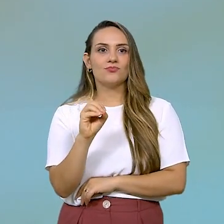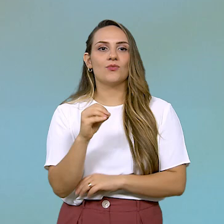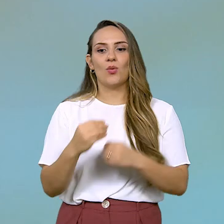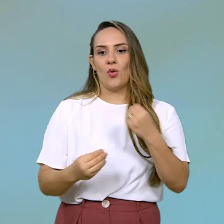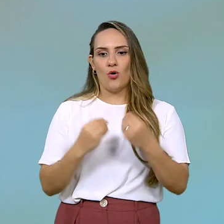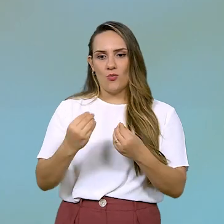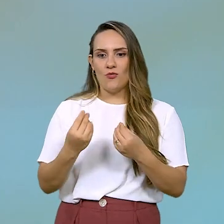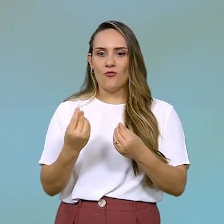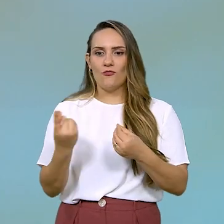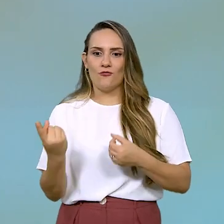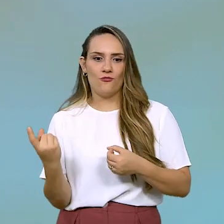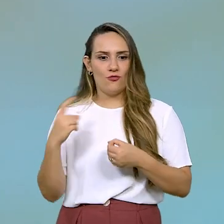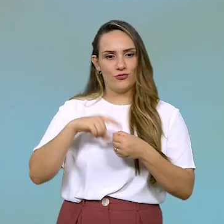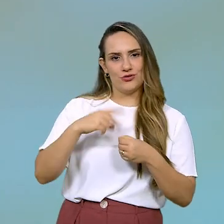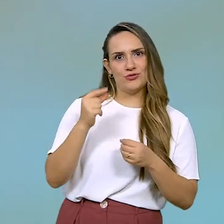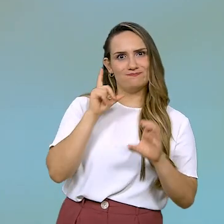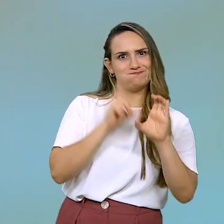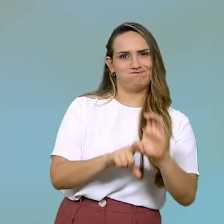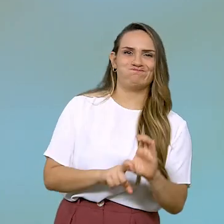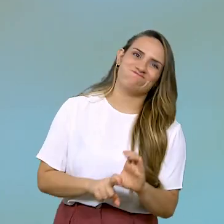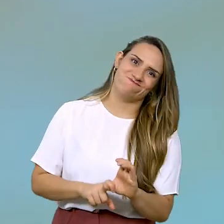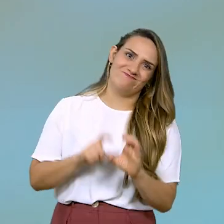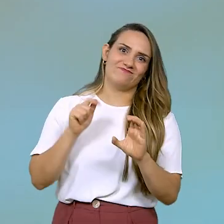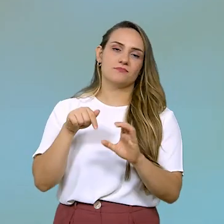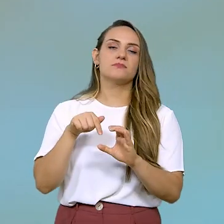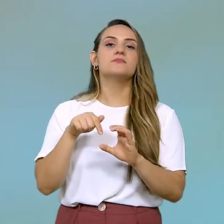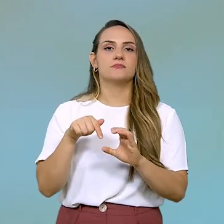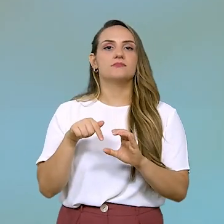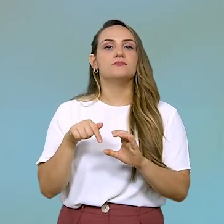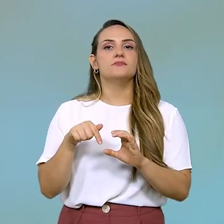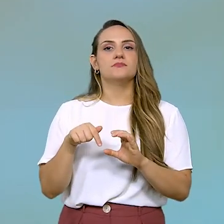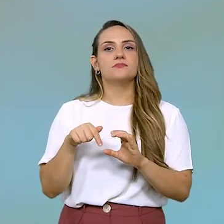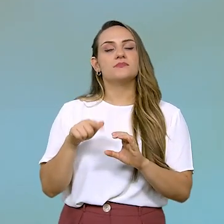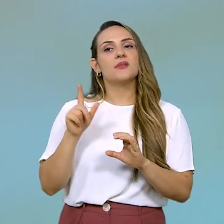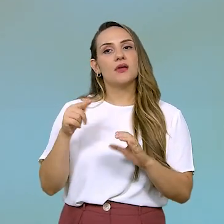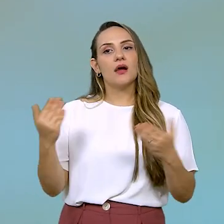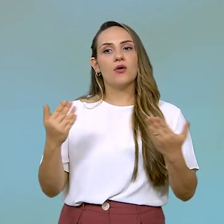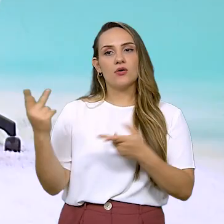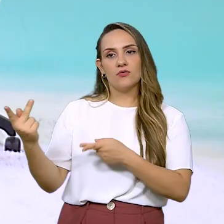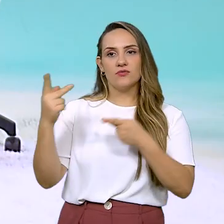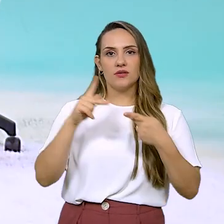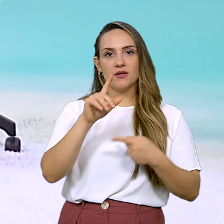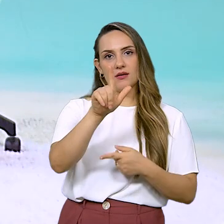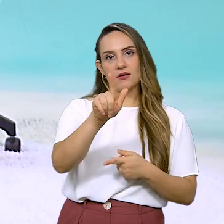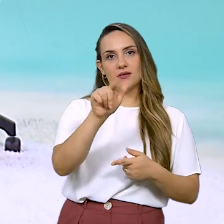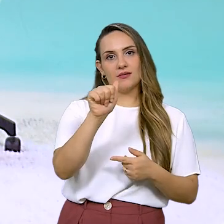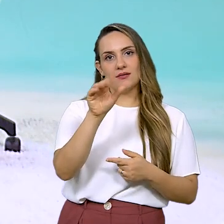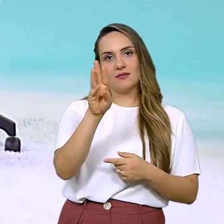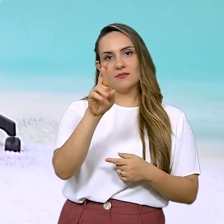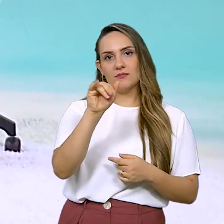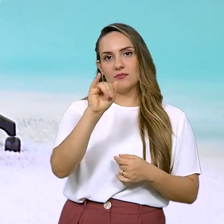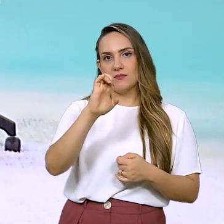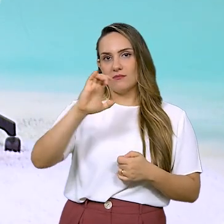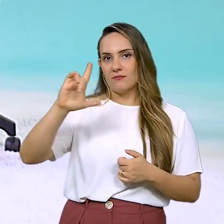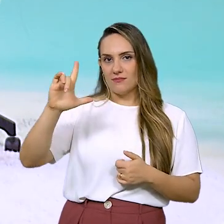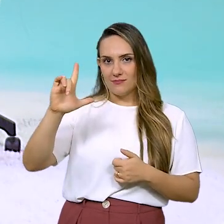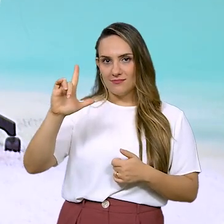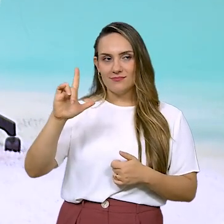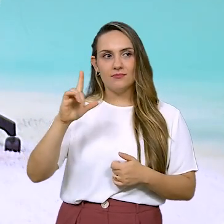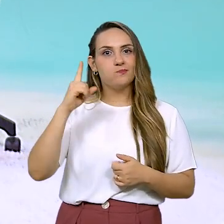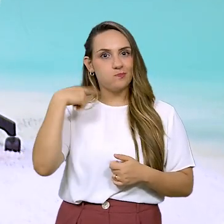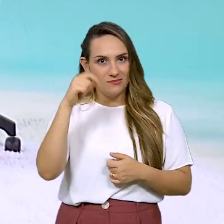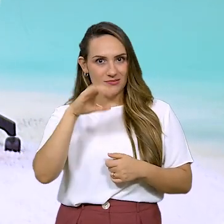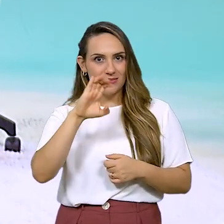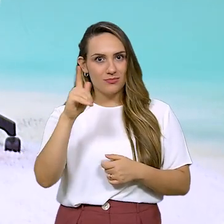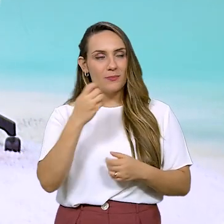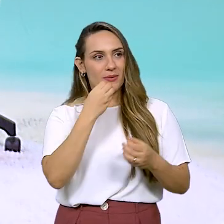a recuperação de créditos tributários junto à Receita Federal com o meu entrevistado de hoje, Gabriel Batista, advogado aqui em Campo